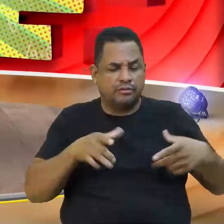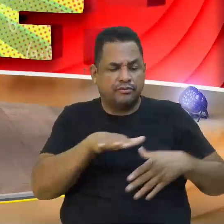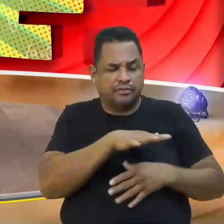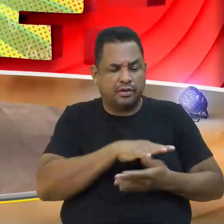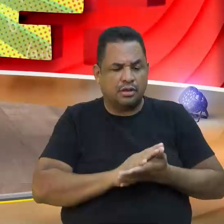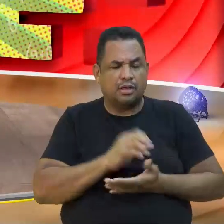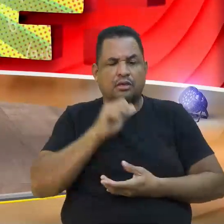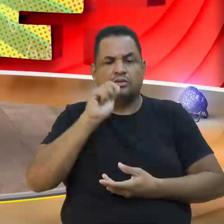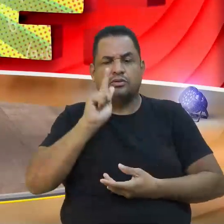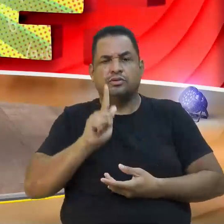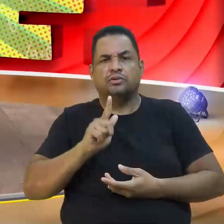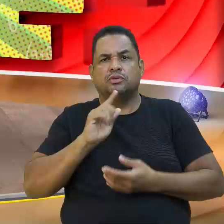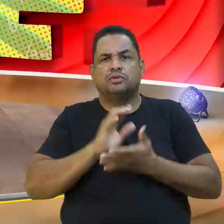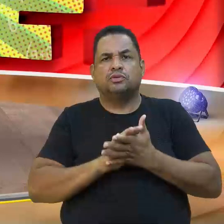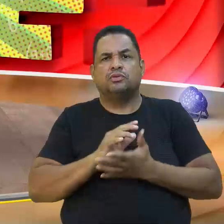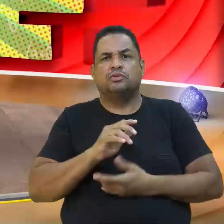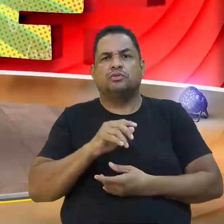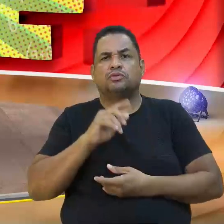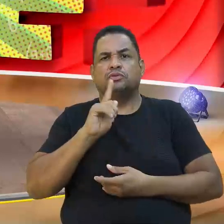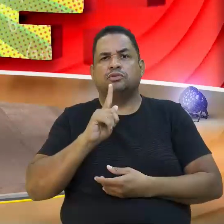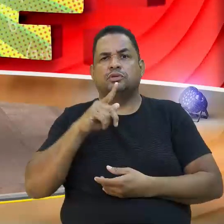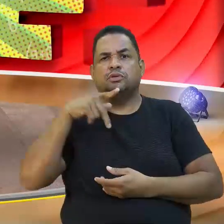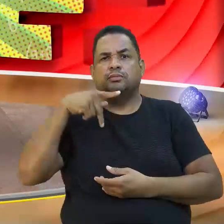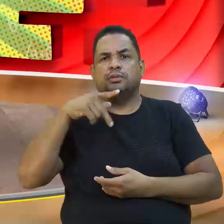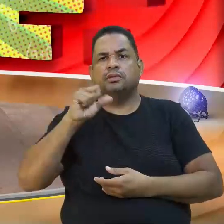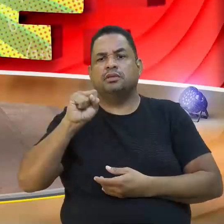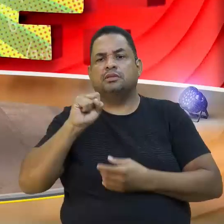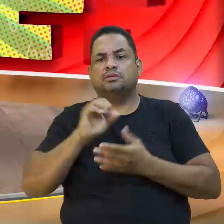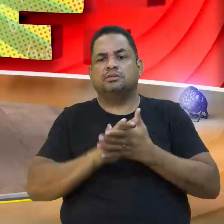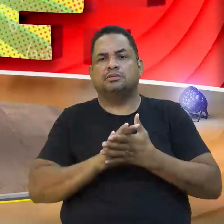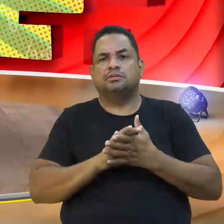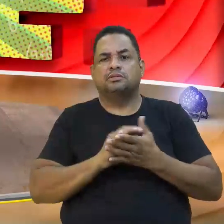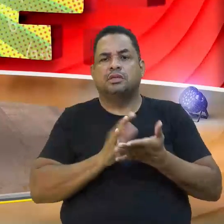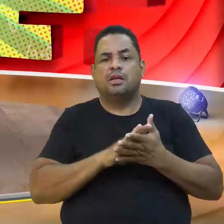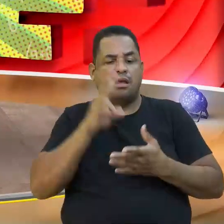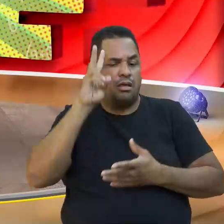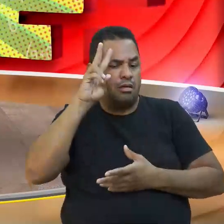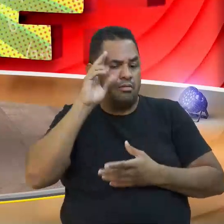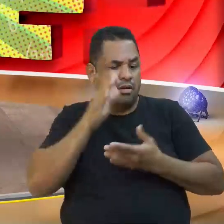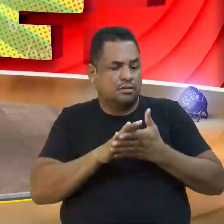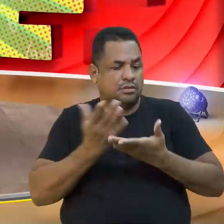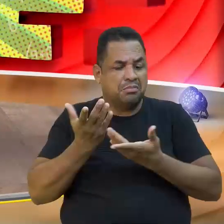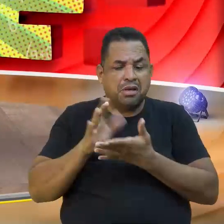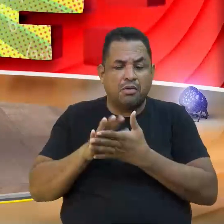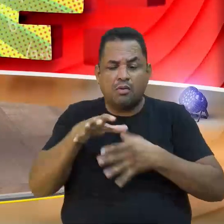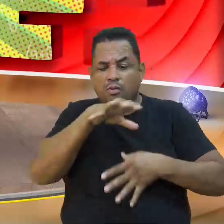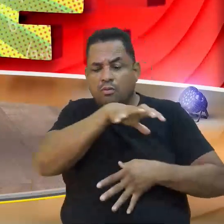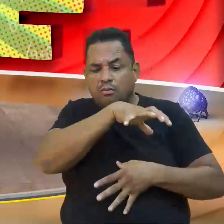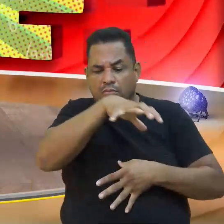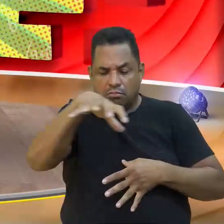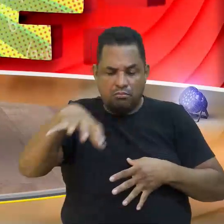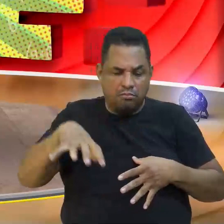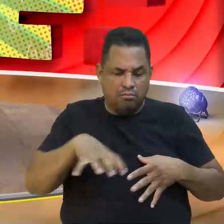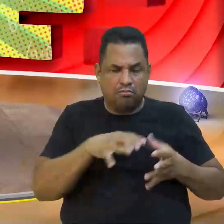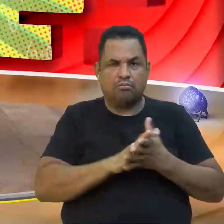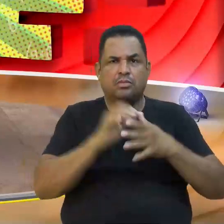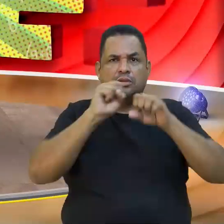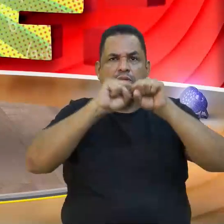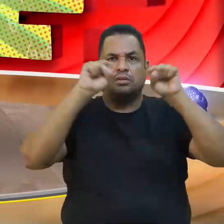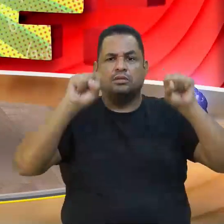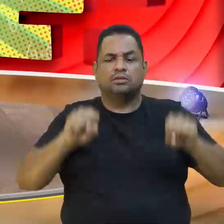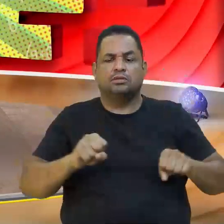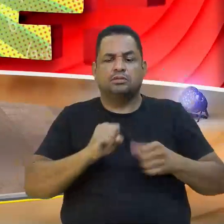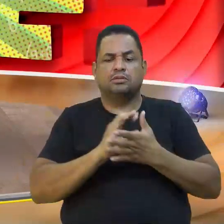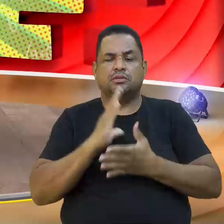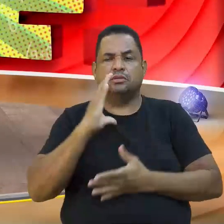você abre lá o Google, né, para o mapa, você tem que saber se localizar. Isso é o sistema cartesiano. Claro